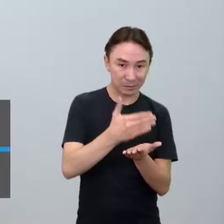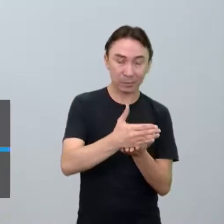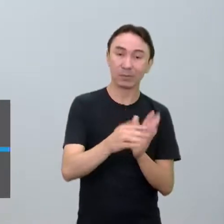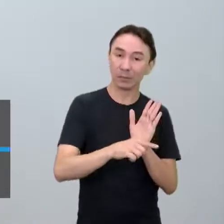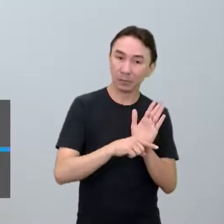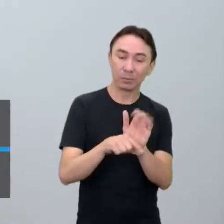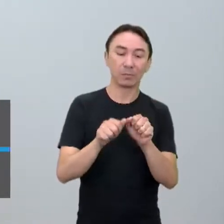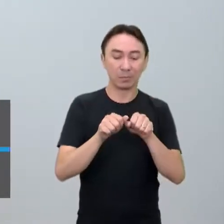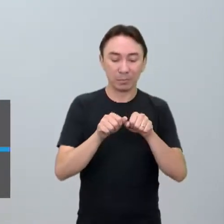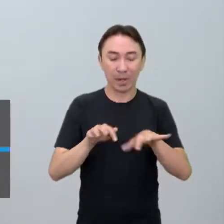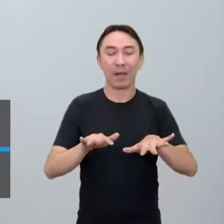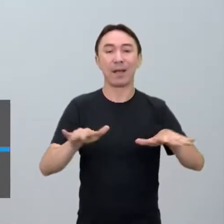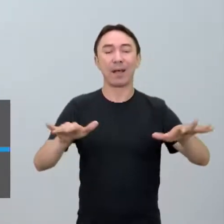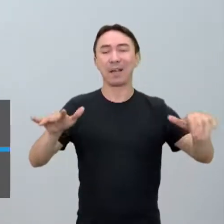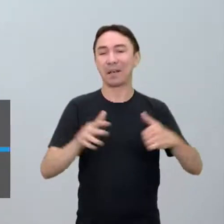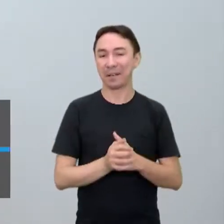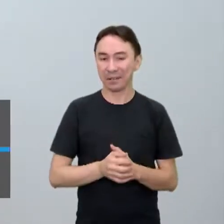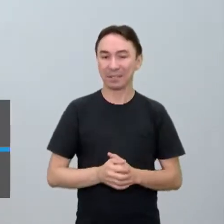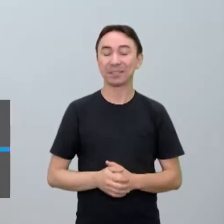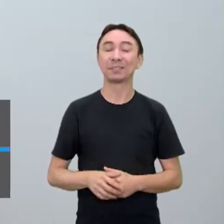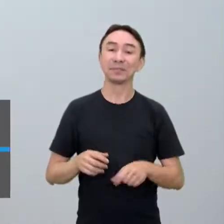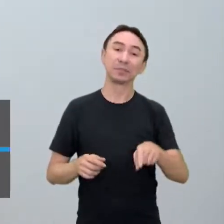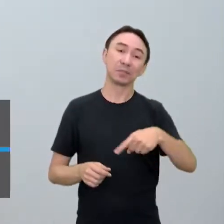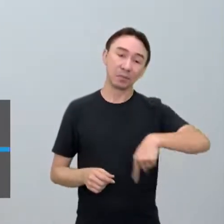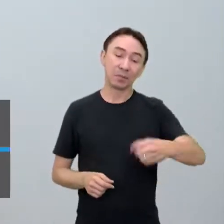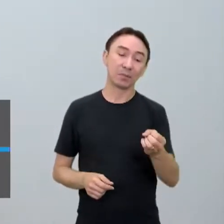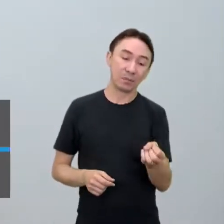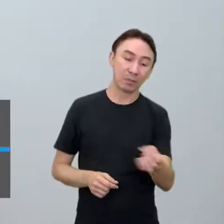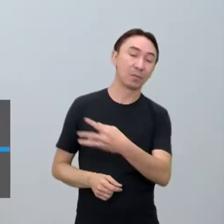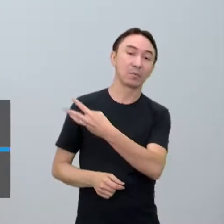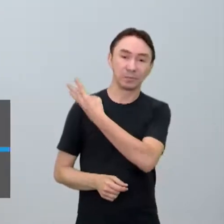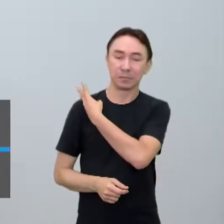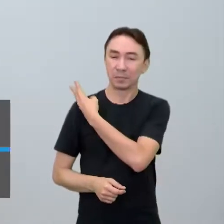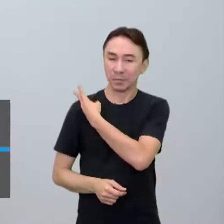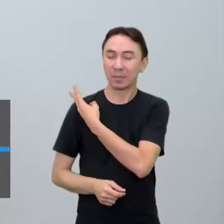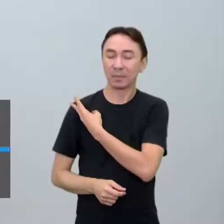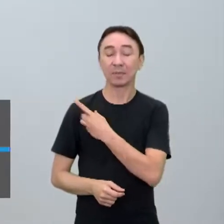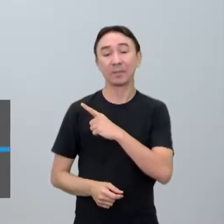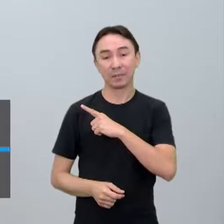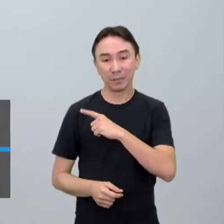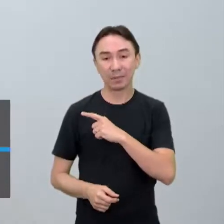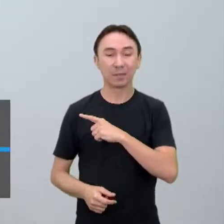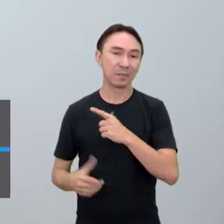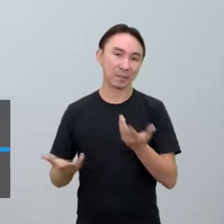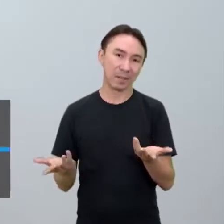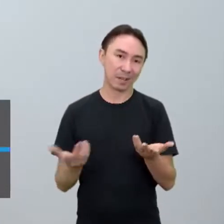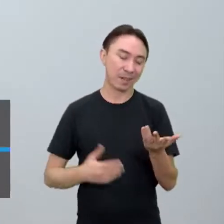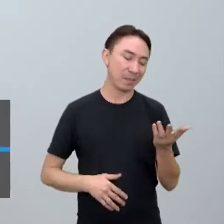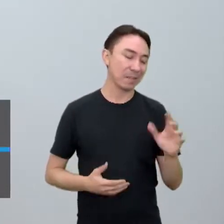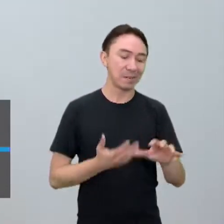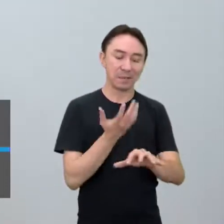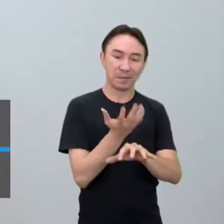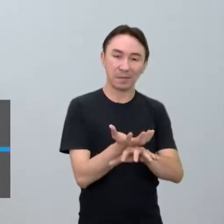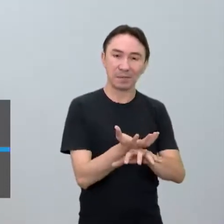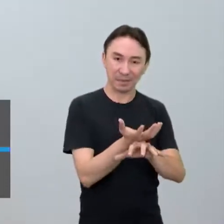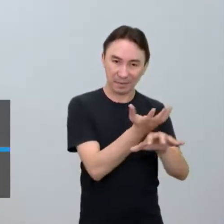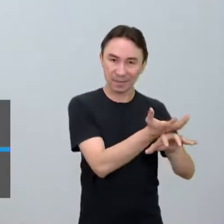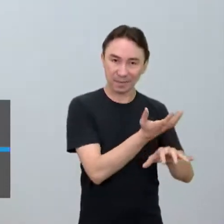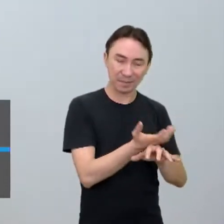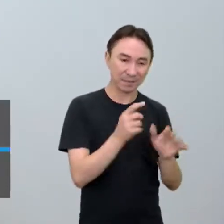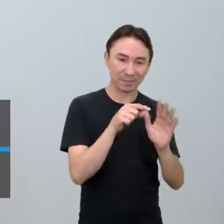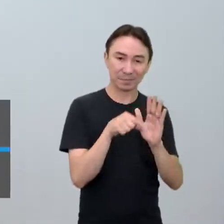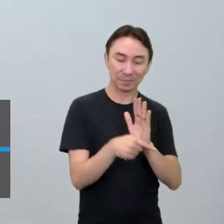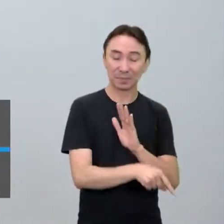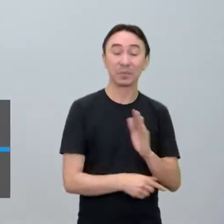nessa jornada do novo ensino médio, dos itinerários formativos. E hoje, para copilotar